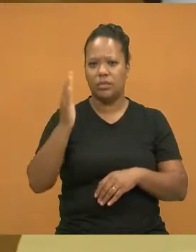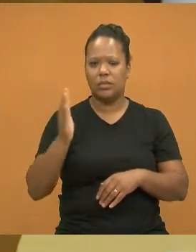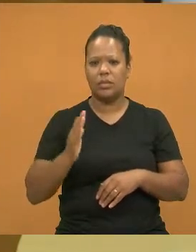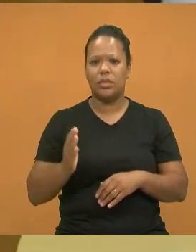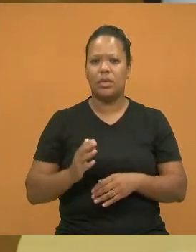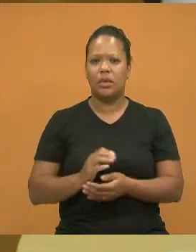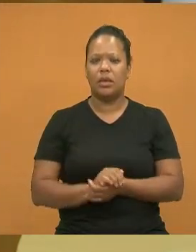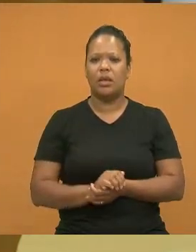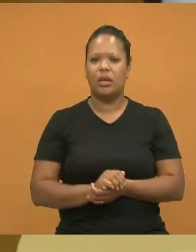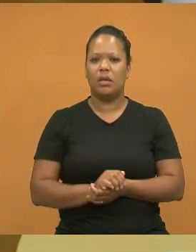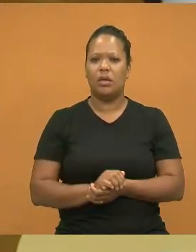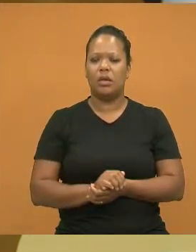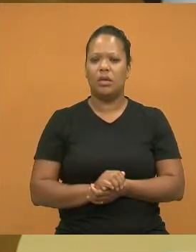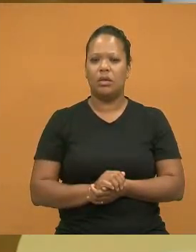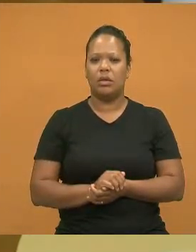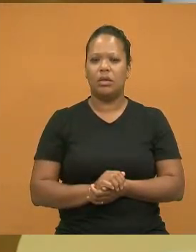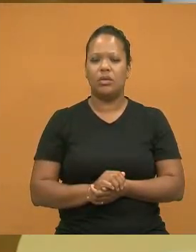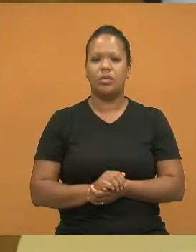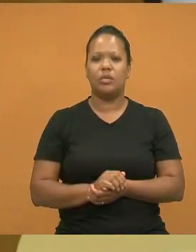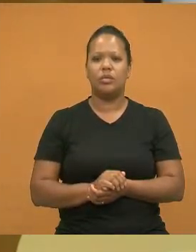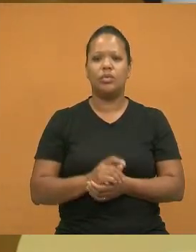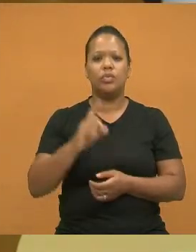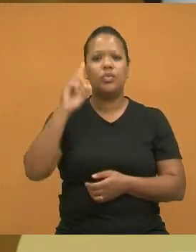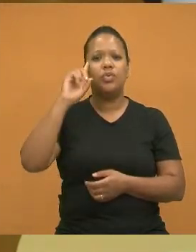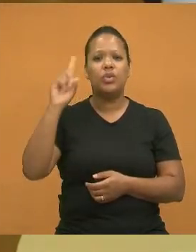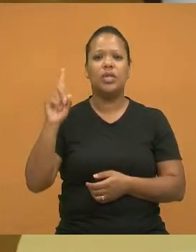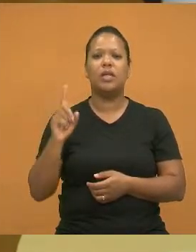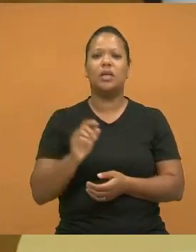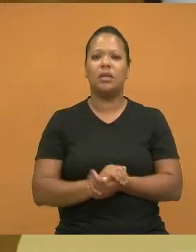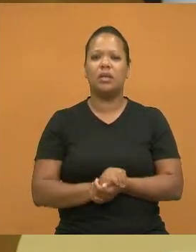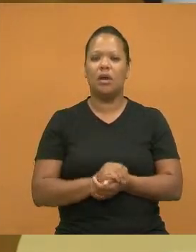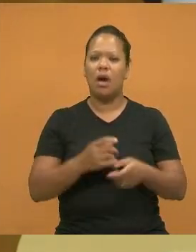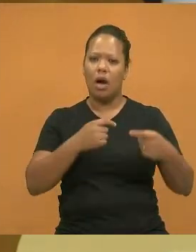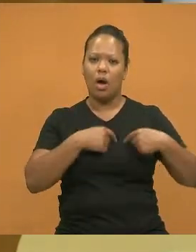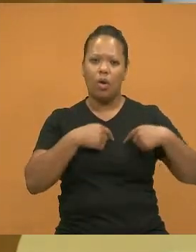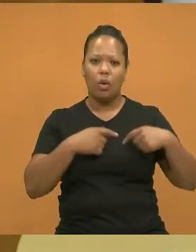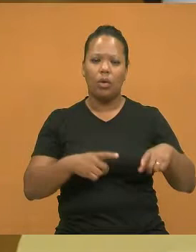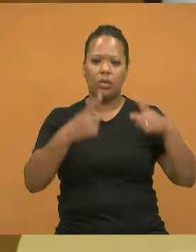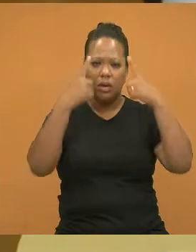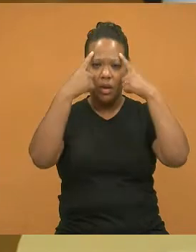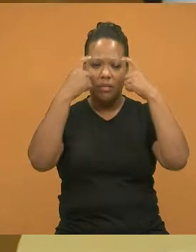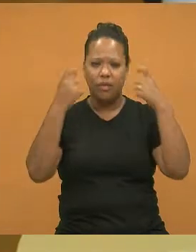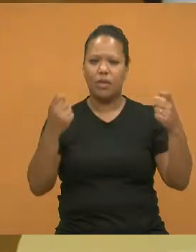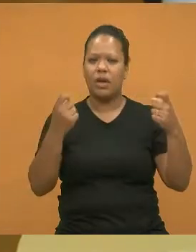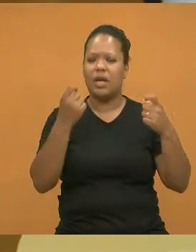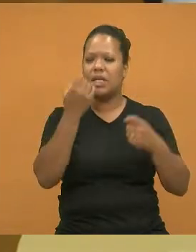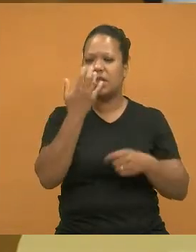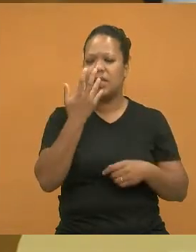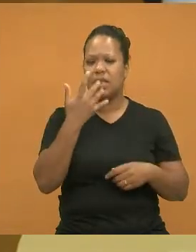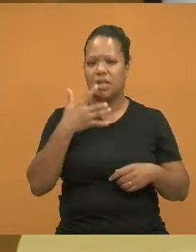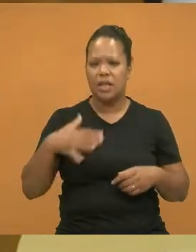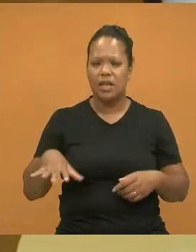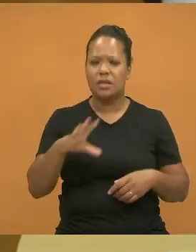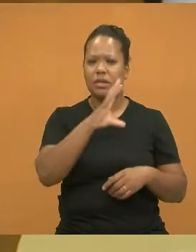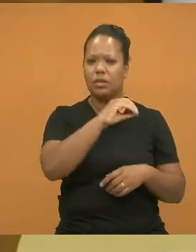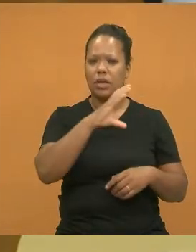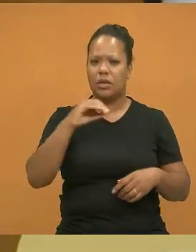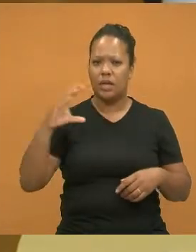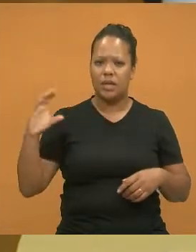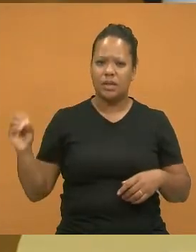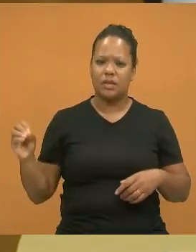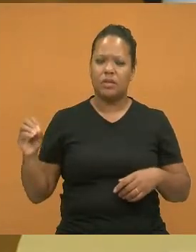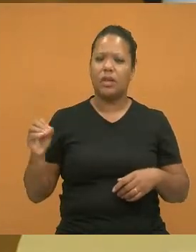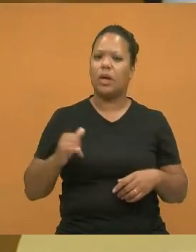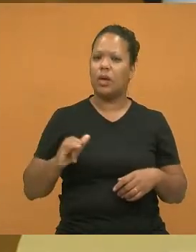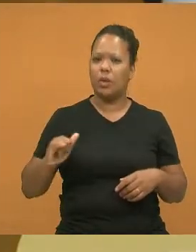comemorado o dia de combate à exploração sexual da criança e adolescente. Então, aqui,